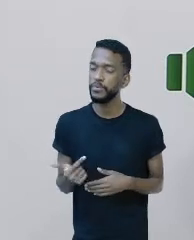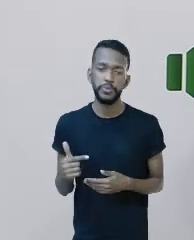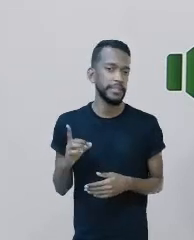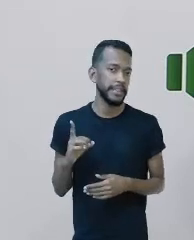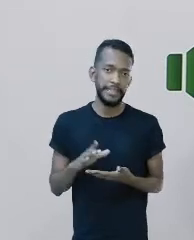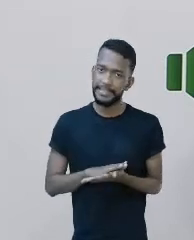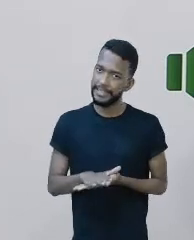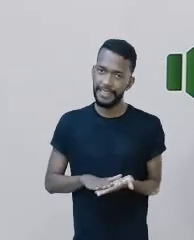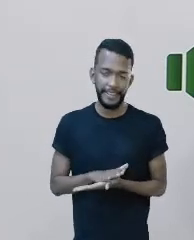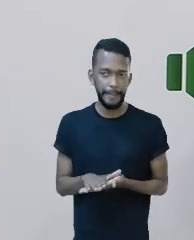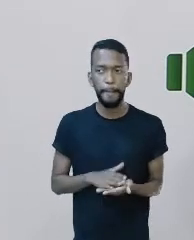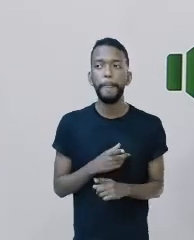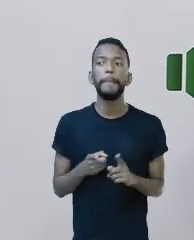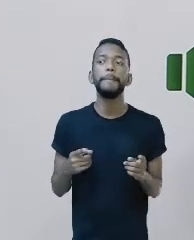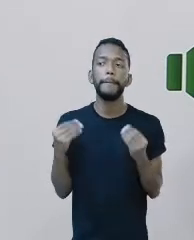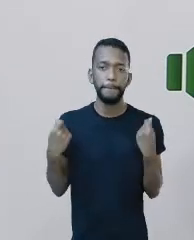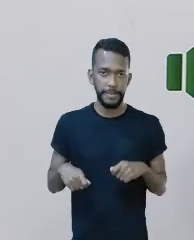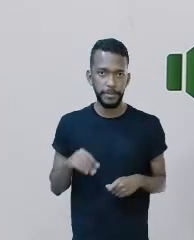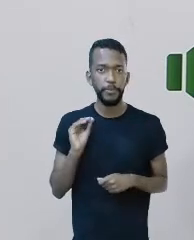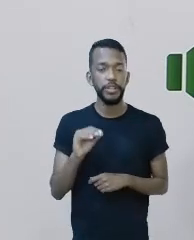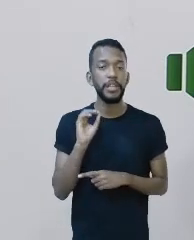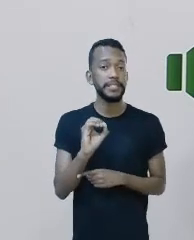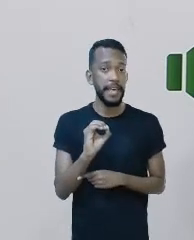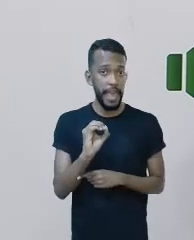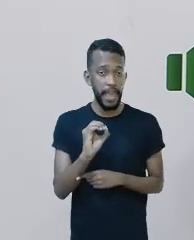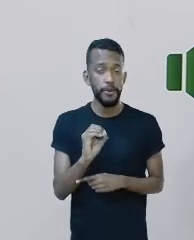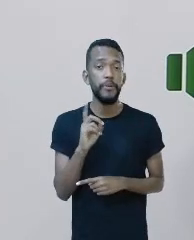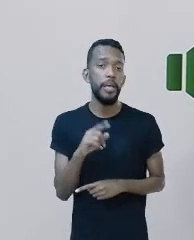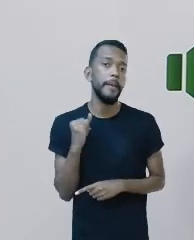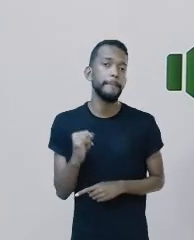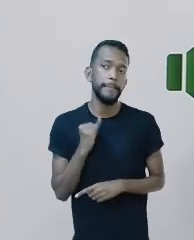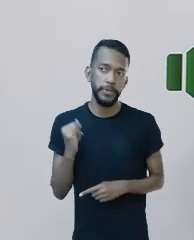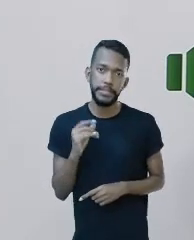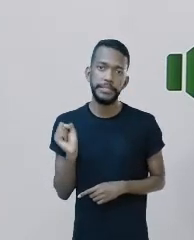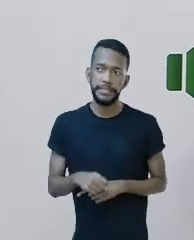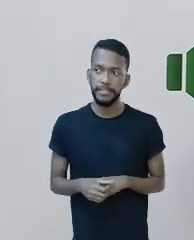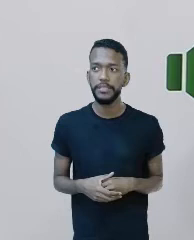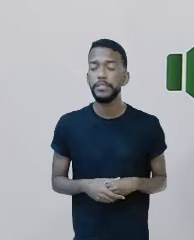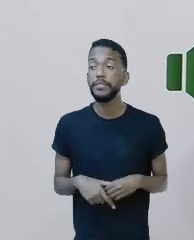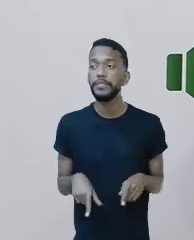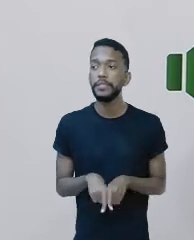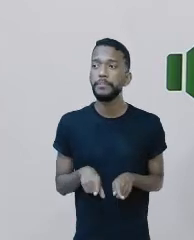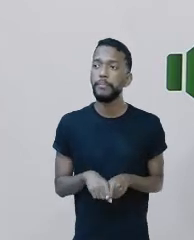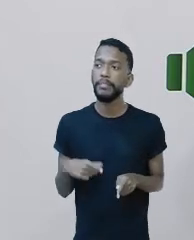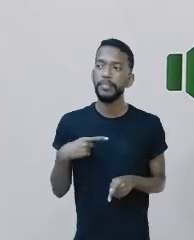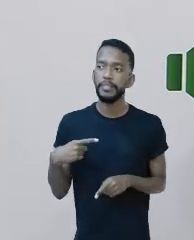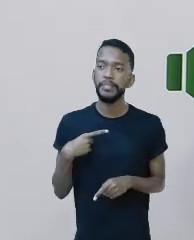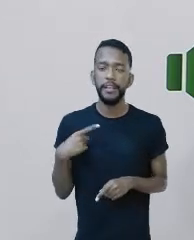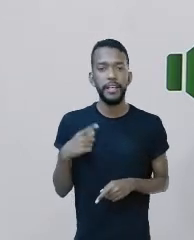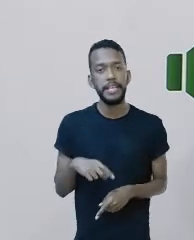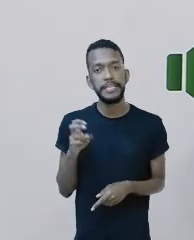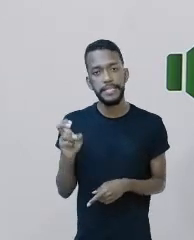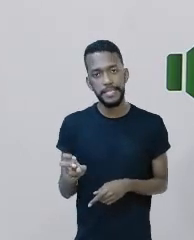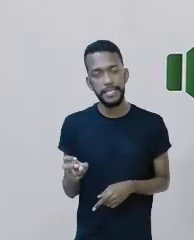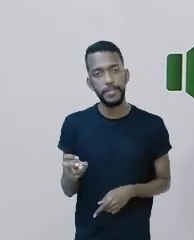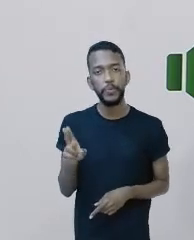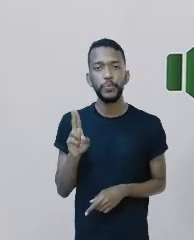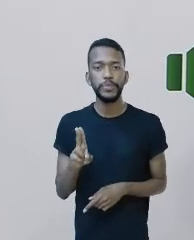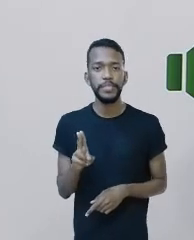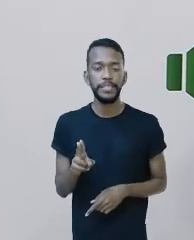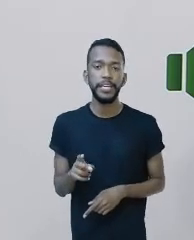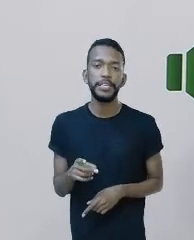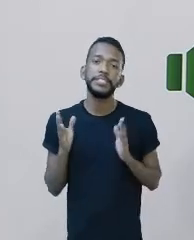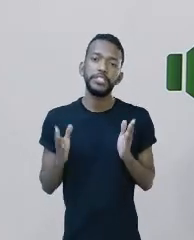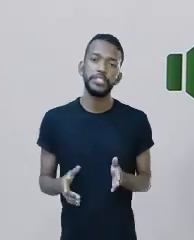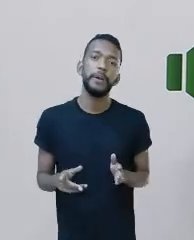tem dezena, mas nós temos que colocar o número 0, é muito importante. E temos aí as 5 unidades e ele